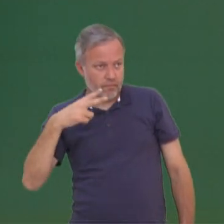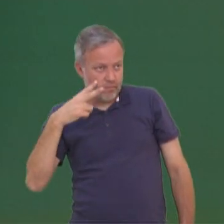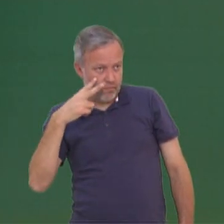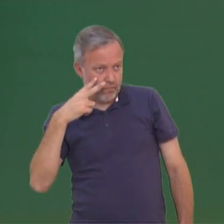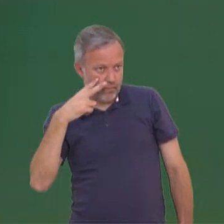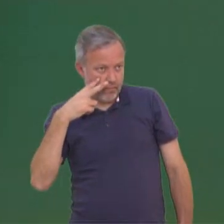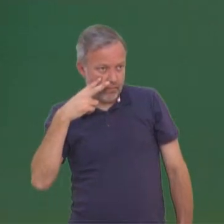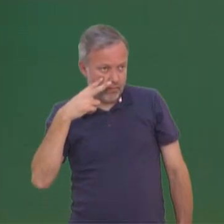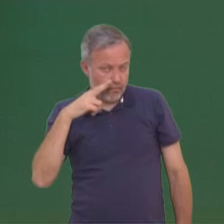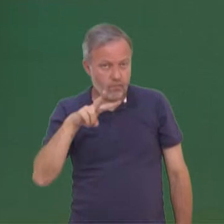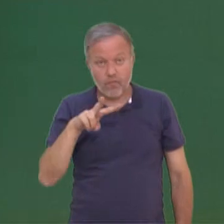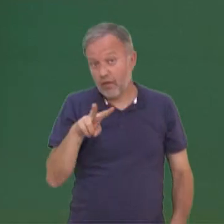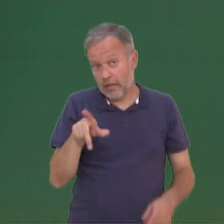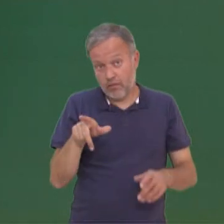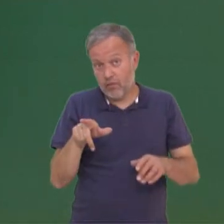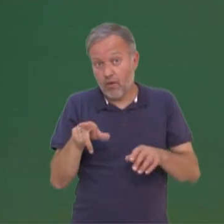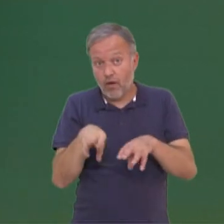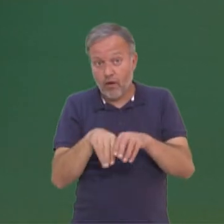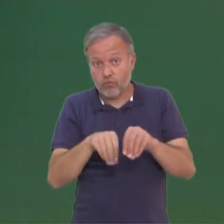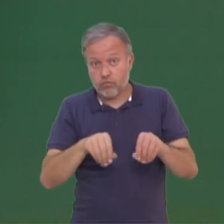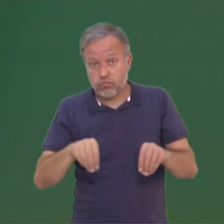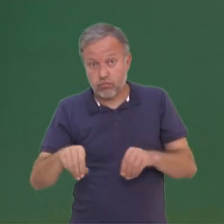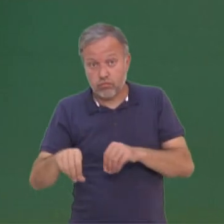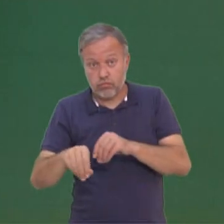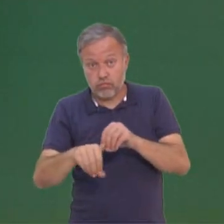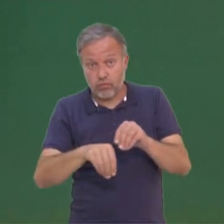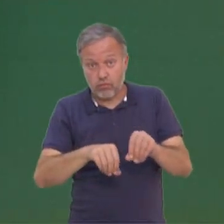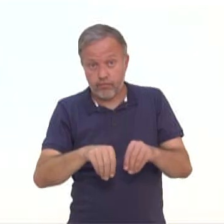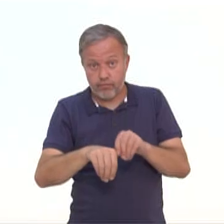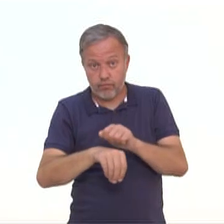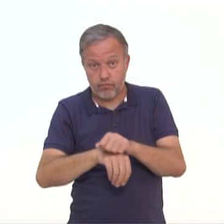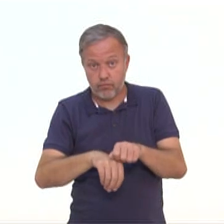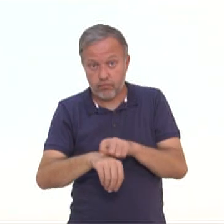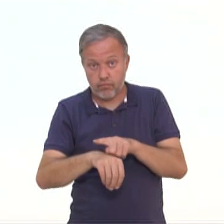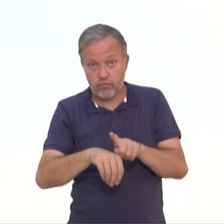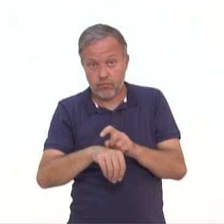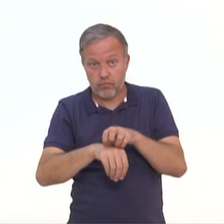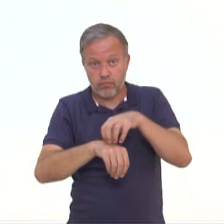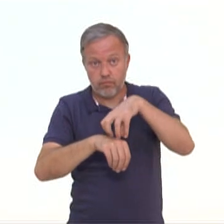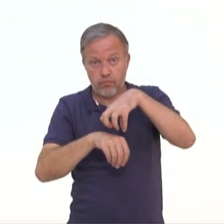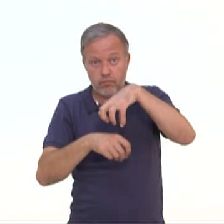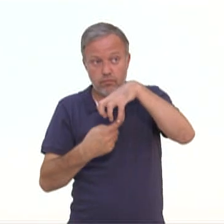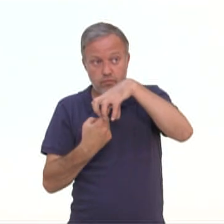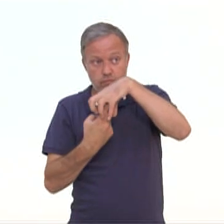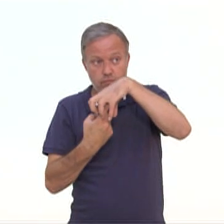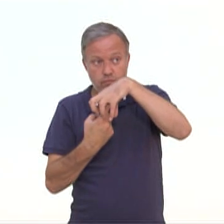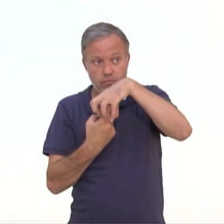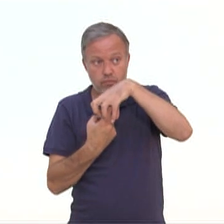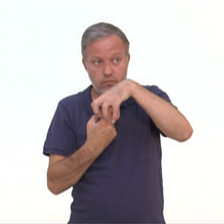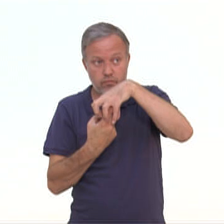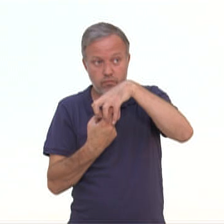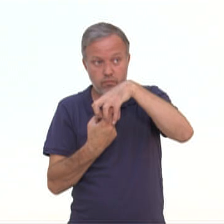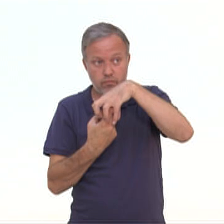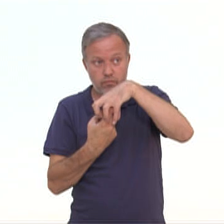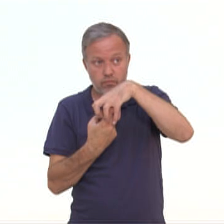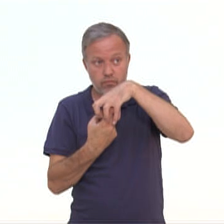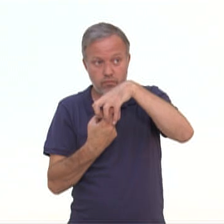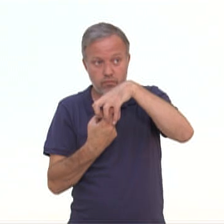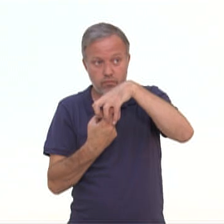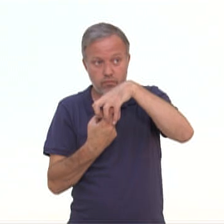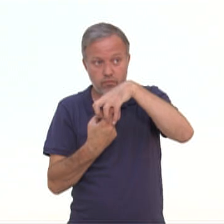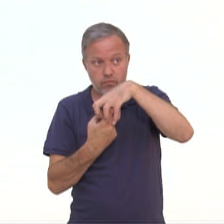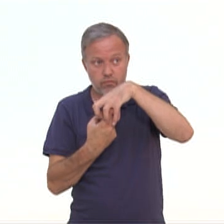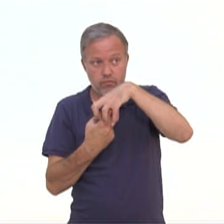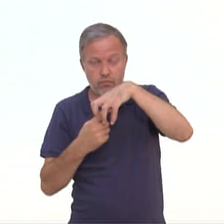ou no tronco apodrecendo, na casca da planta. E, quando ele precisa reproduzir, forma-se